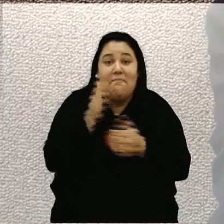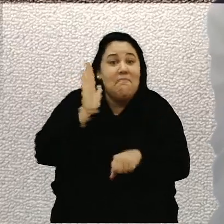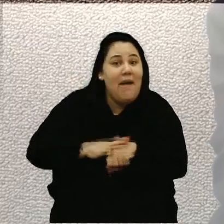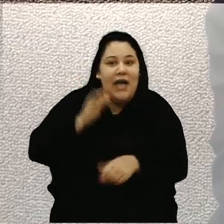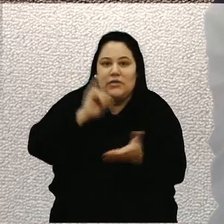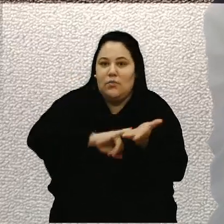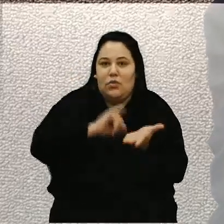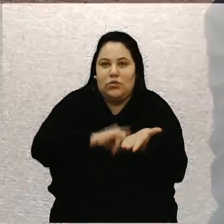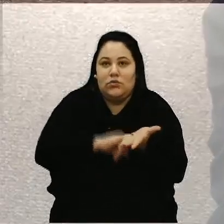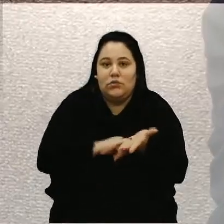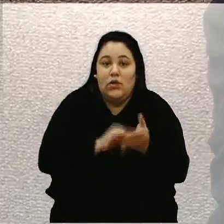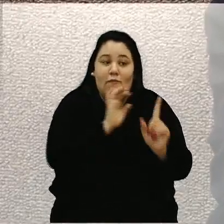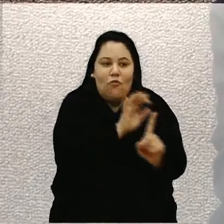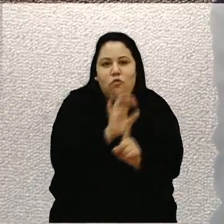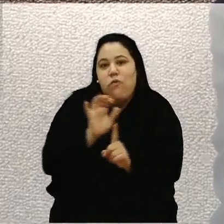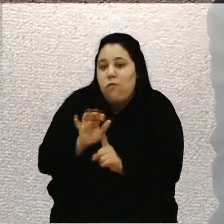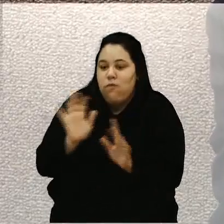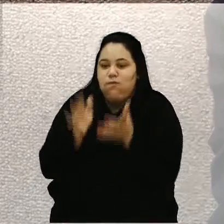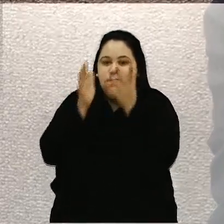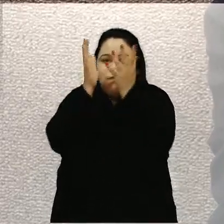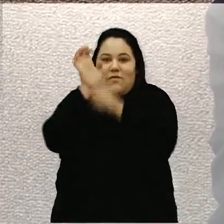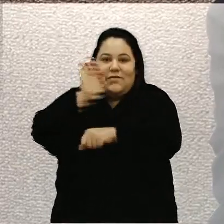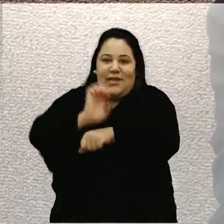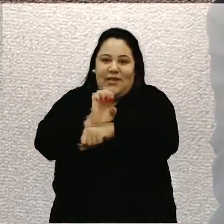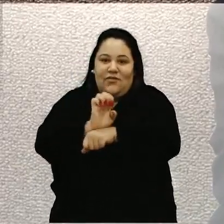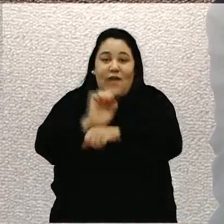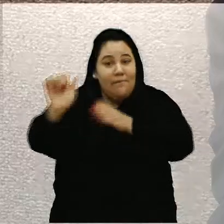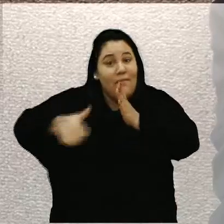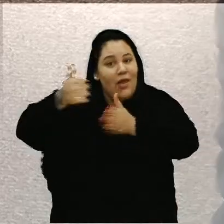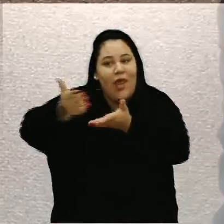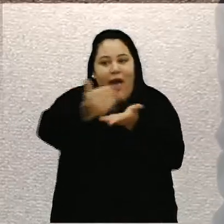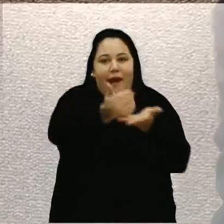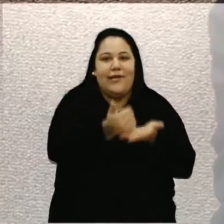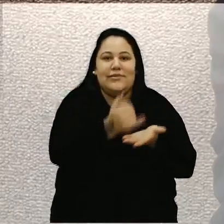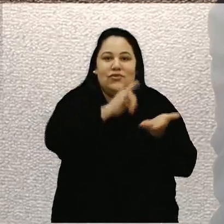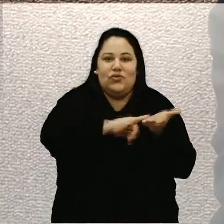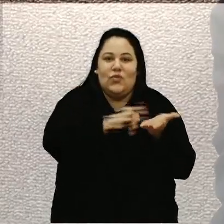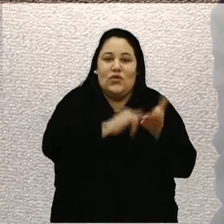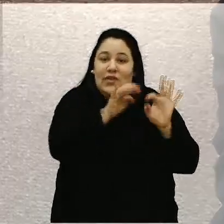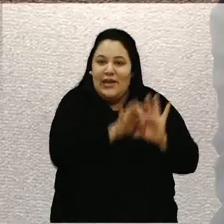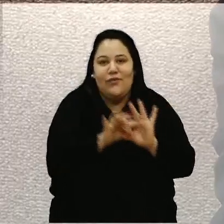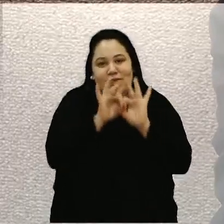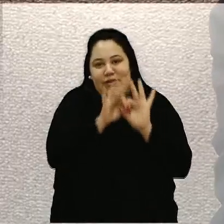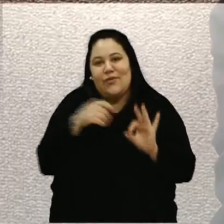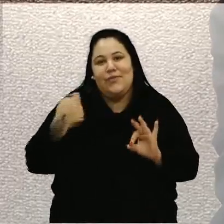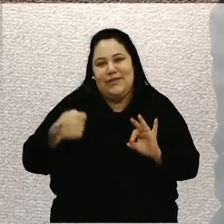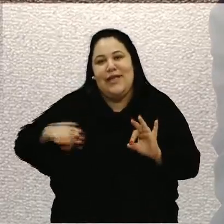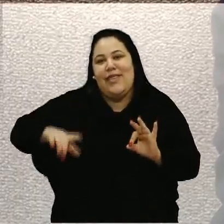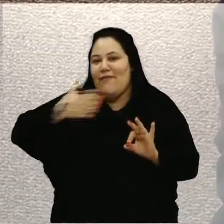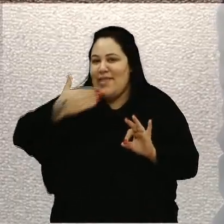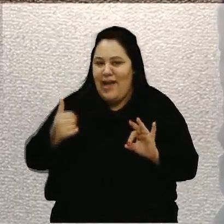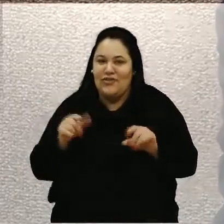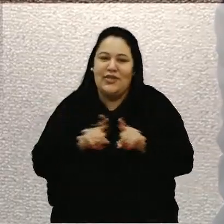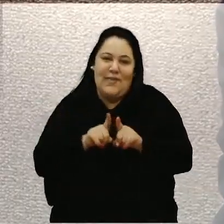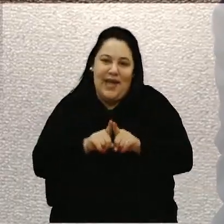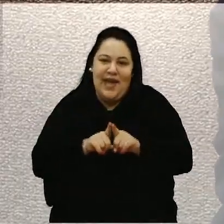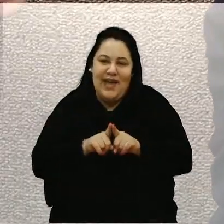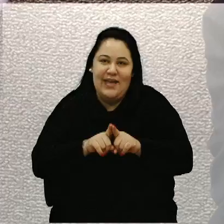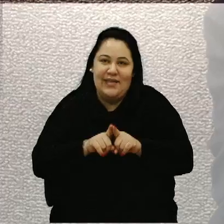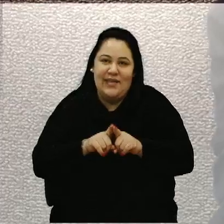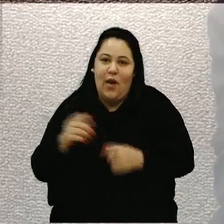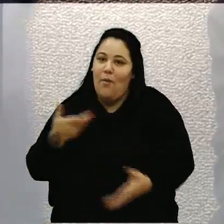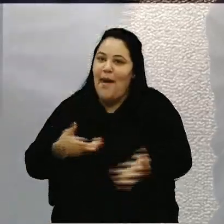o desenvolvimento do Estado, a arrecadação de impostos que a União também vai ganhar. Então, é o